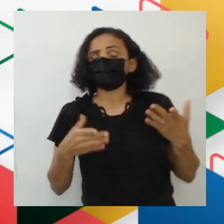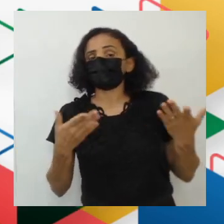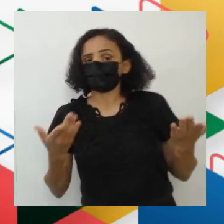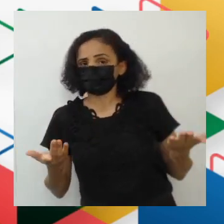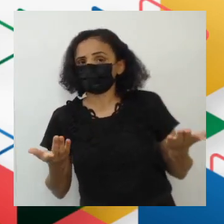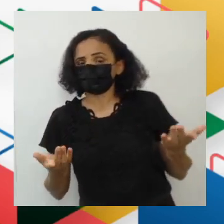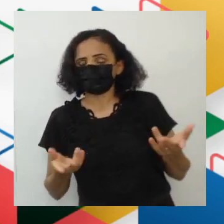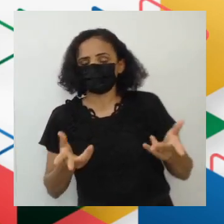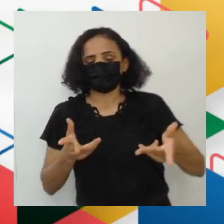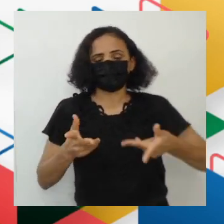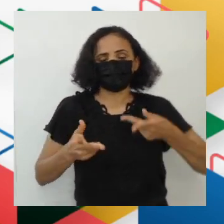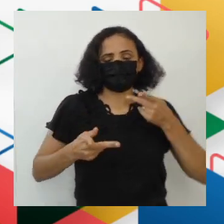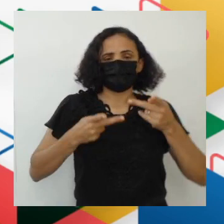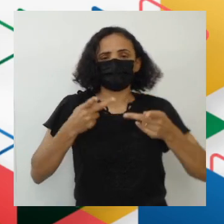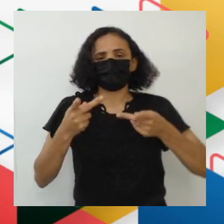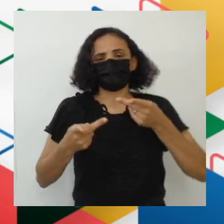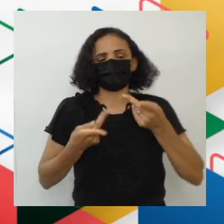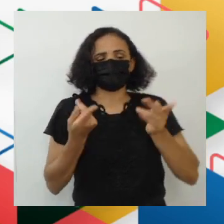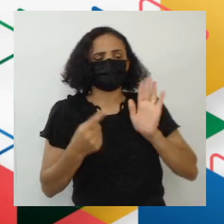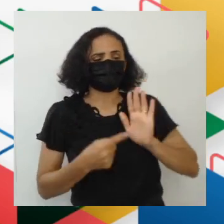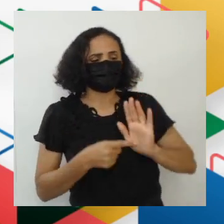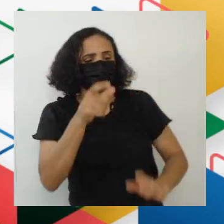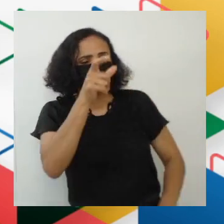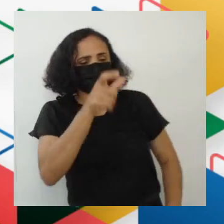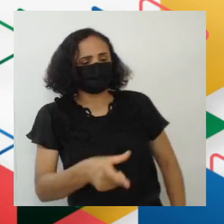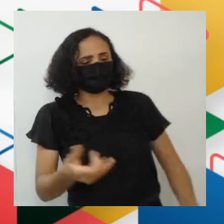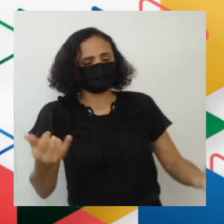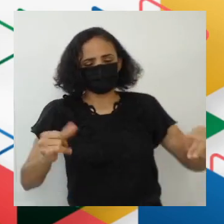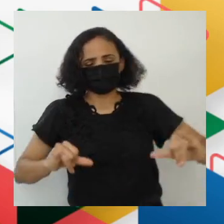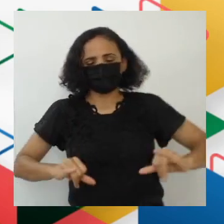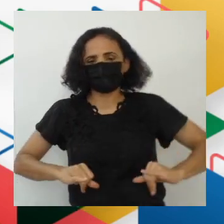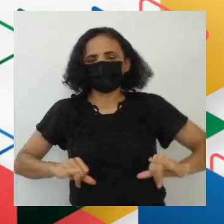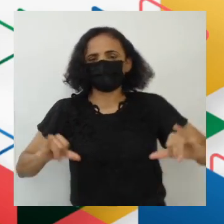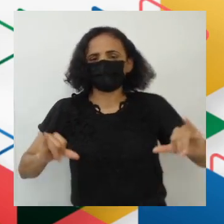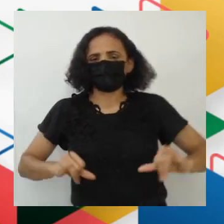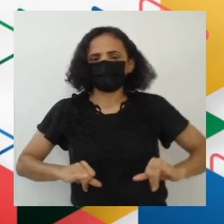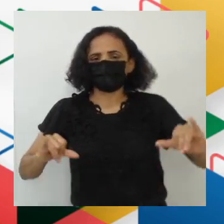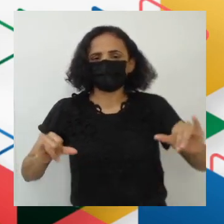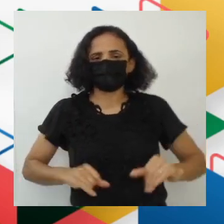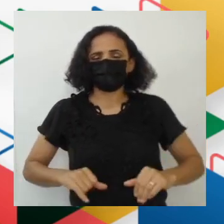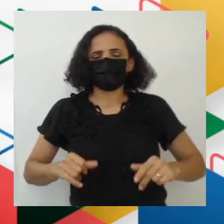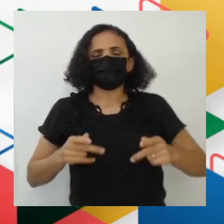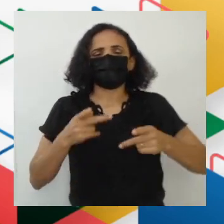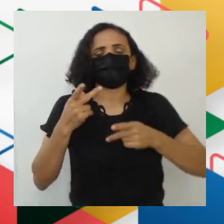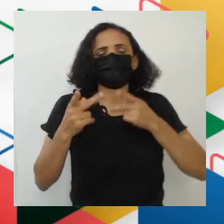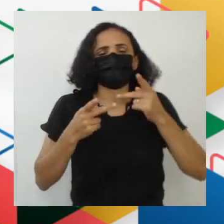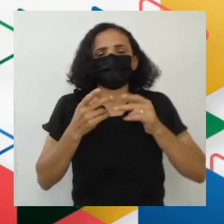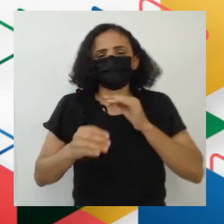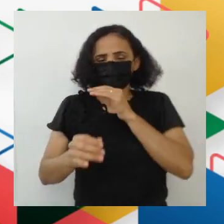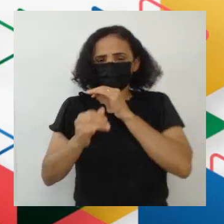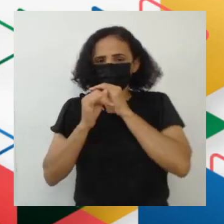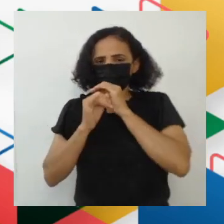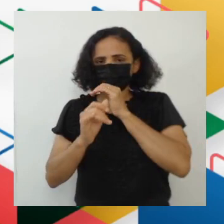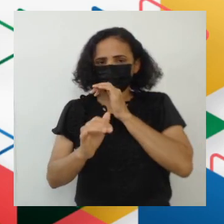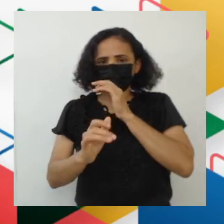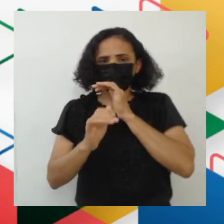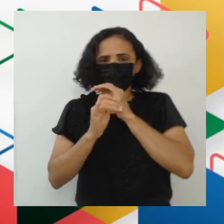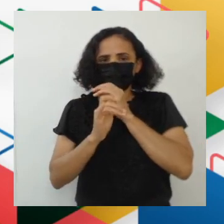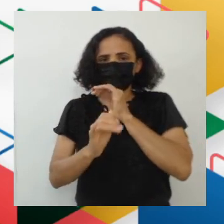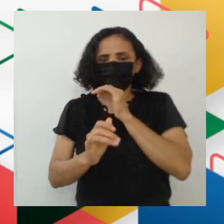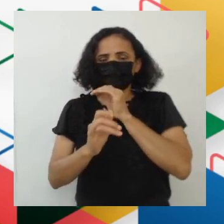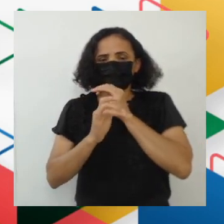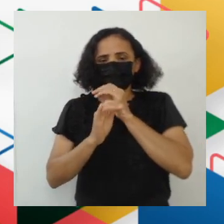tom melancólico, sofrido, amargurado, quando ele fala do assovio da flauta, a flauta